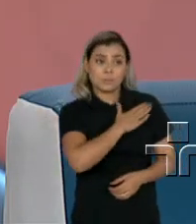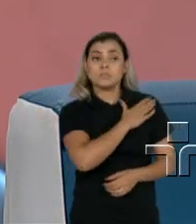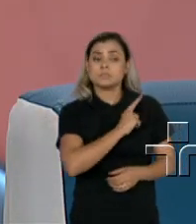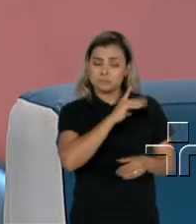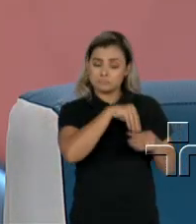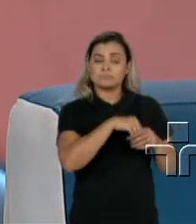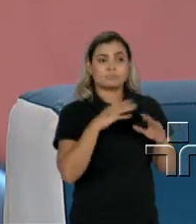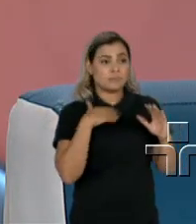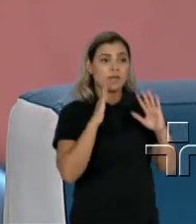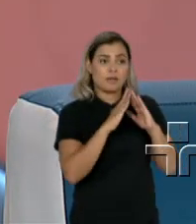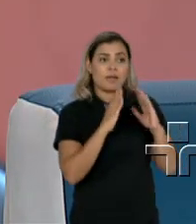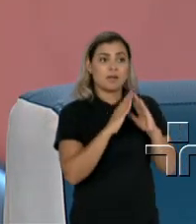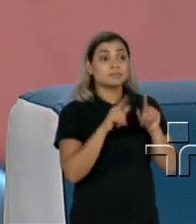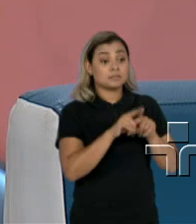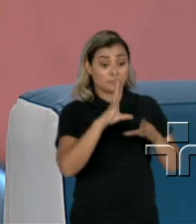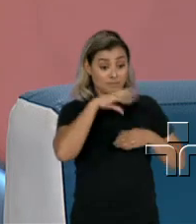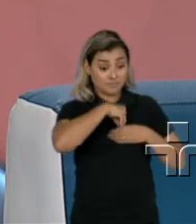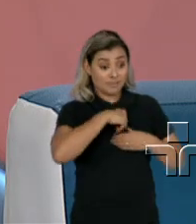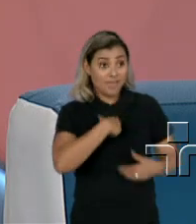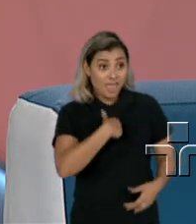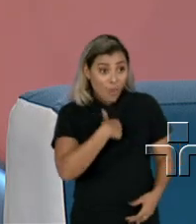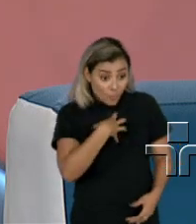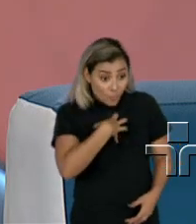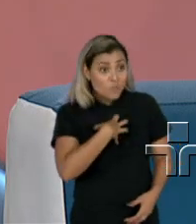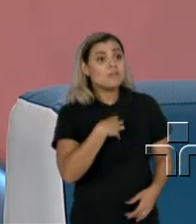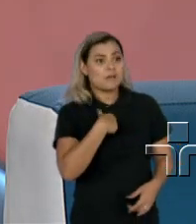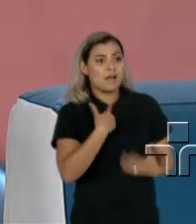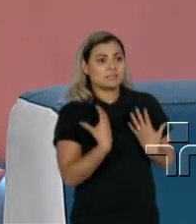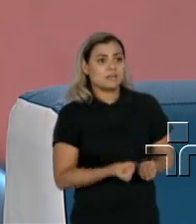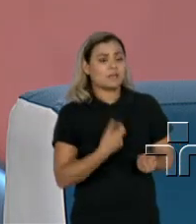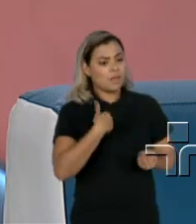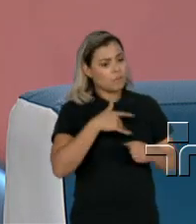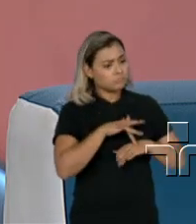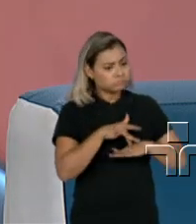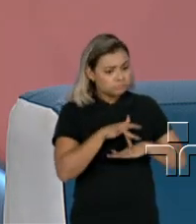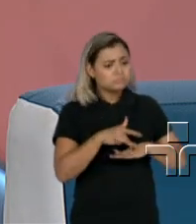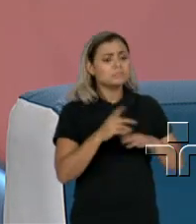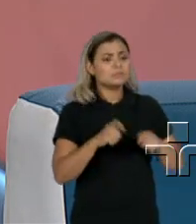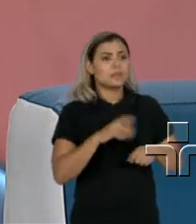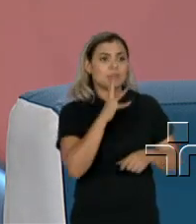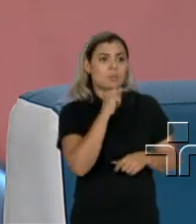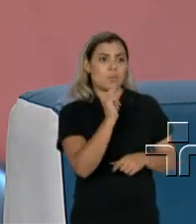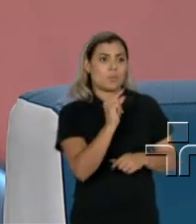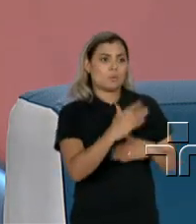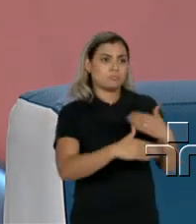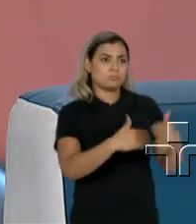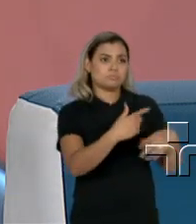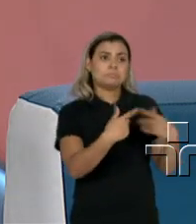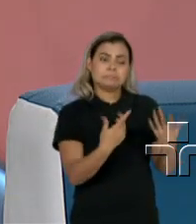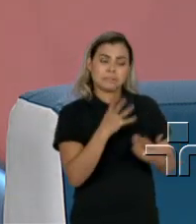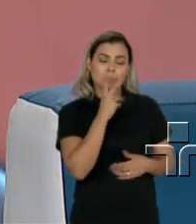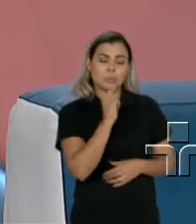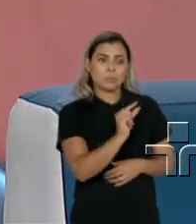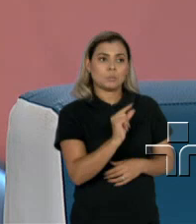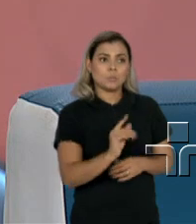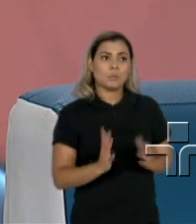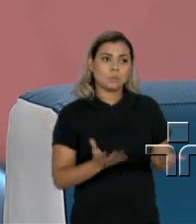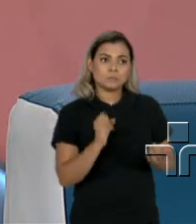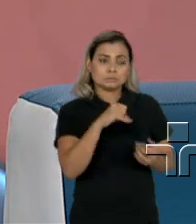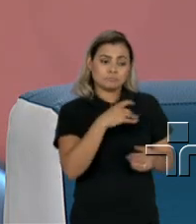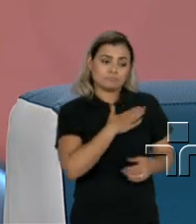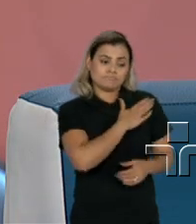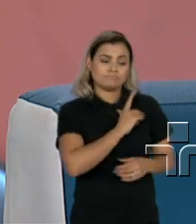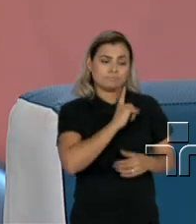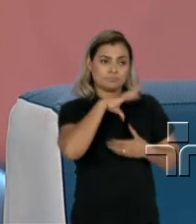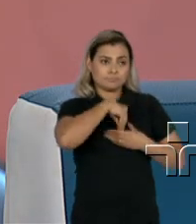preconceito nem mesmo dentro de mim até eu aceitar que eu era bailarino demorou um pouco num processo bem lento e